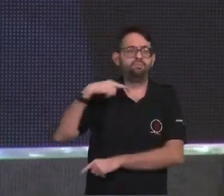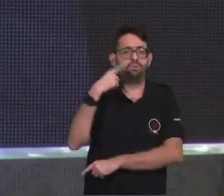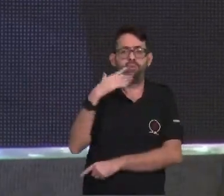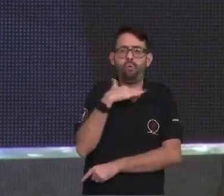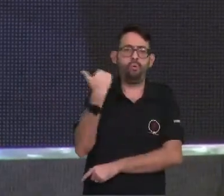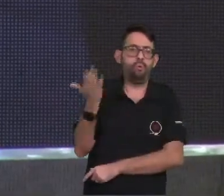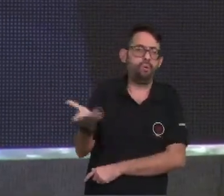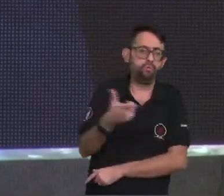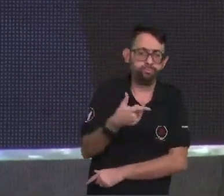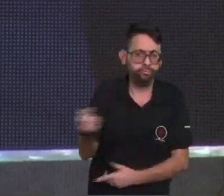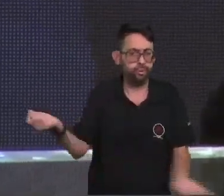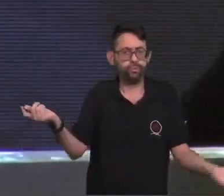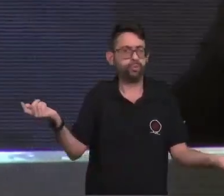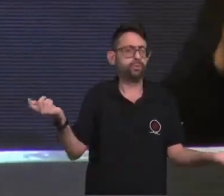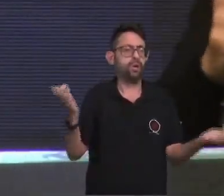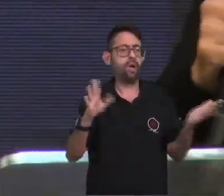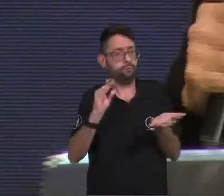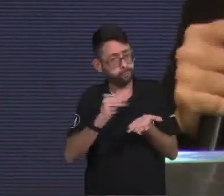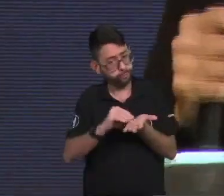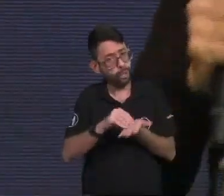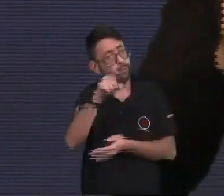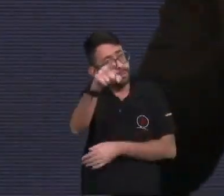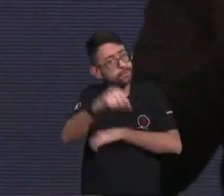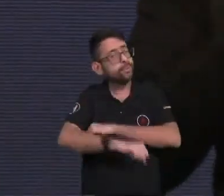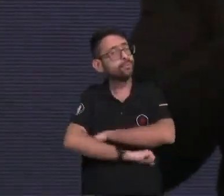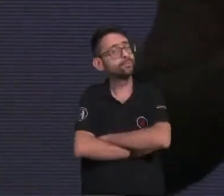200. E agora só falta você.